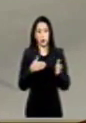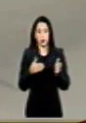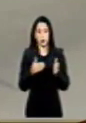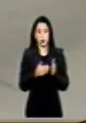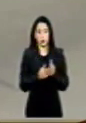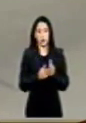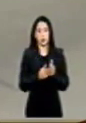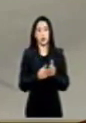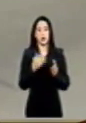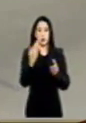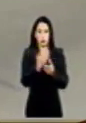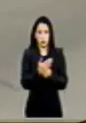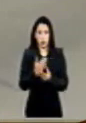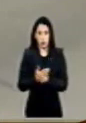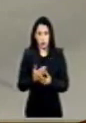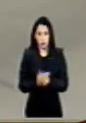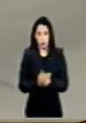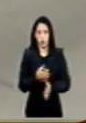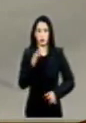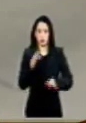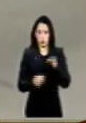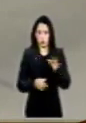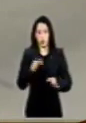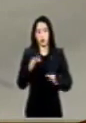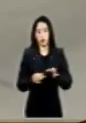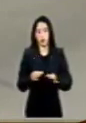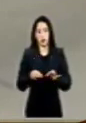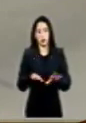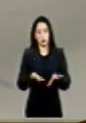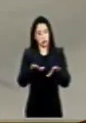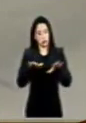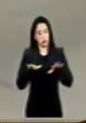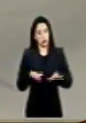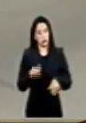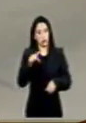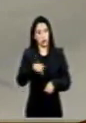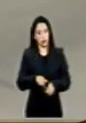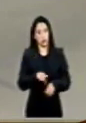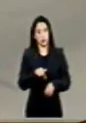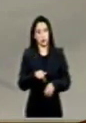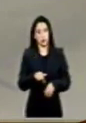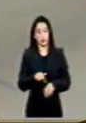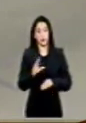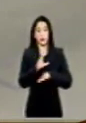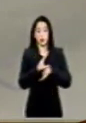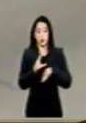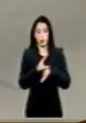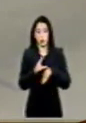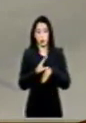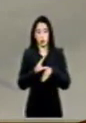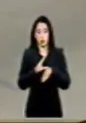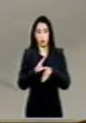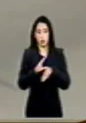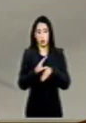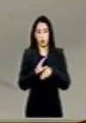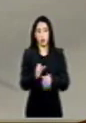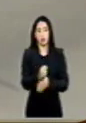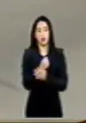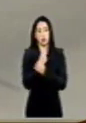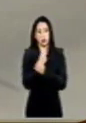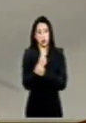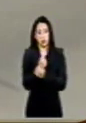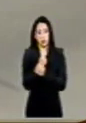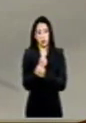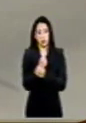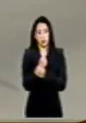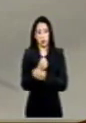julgados perante essa Corte. A Constituição assegura a inviolabilidade da palavra, do